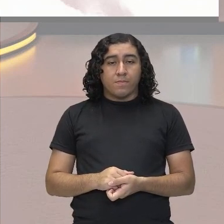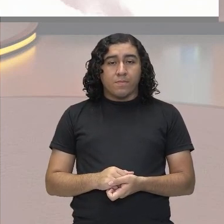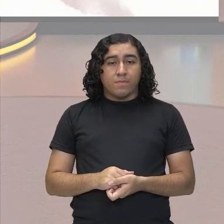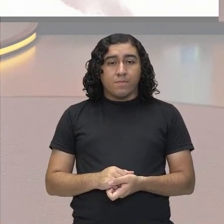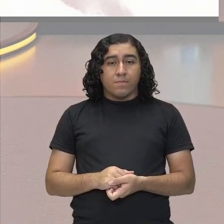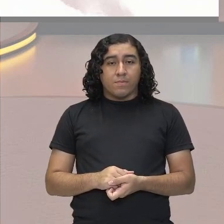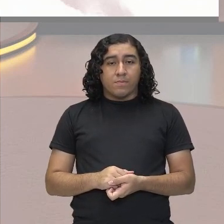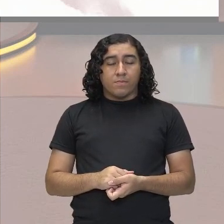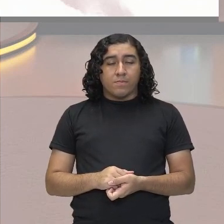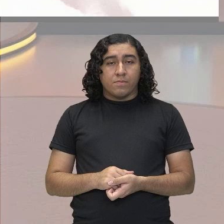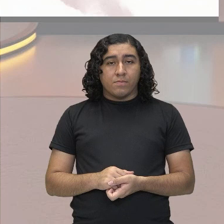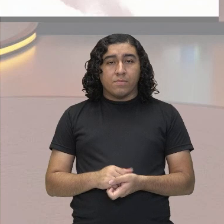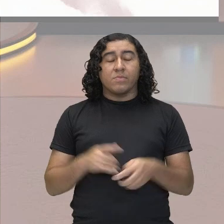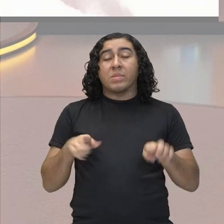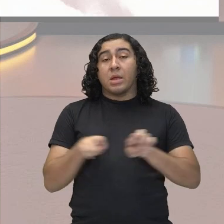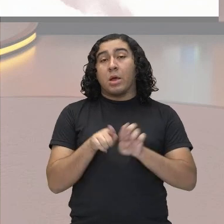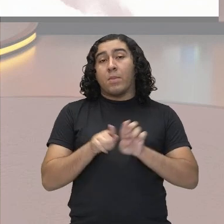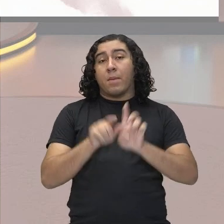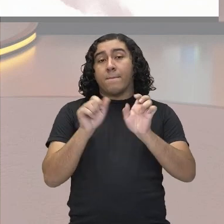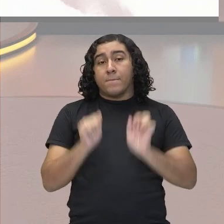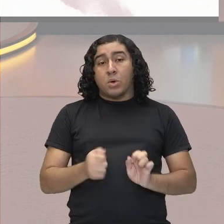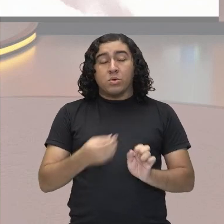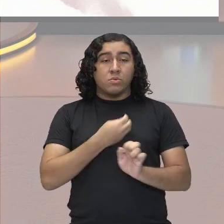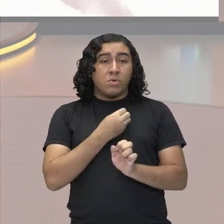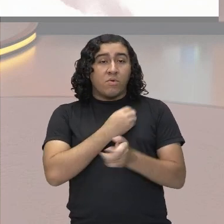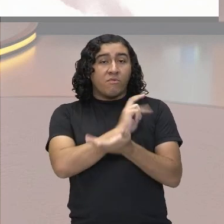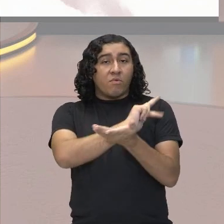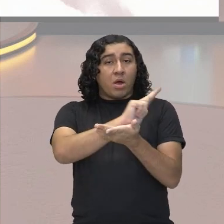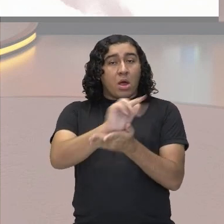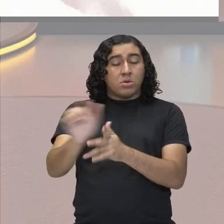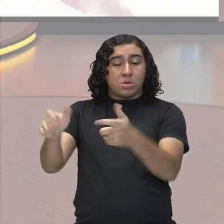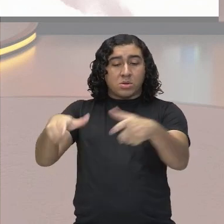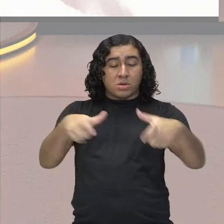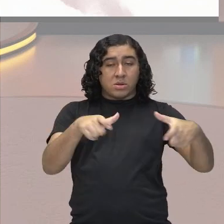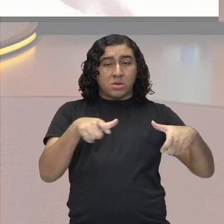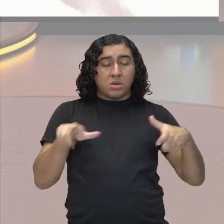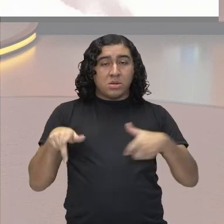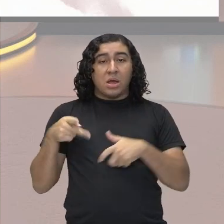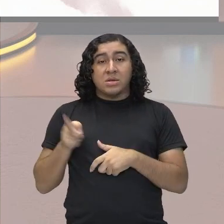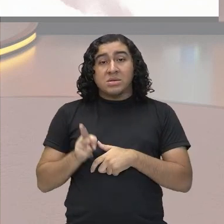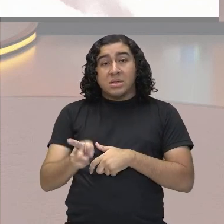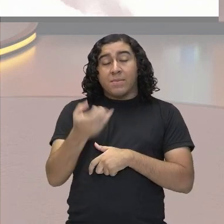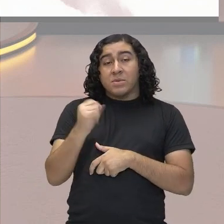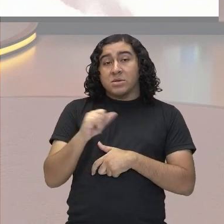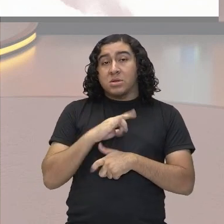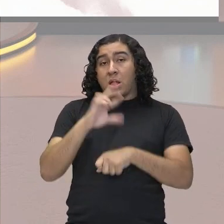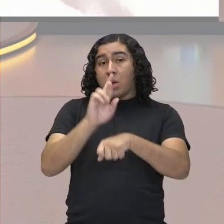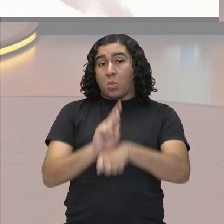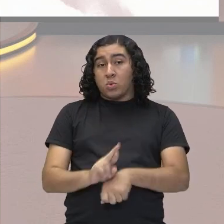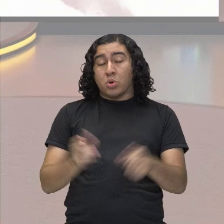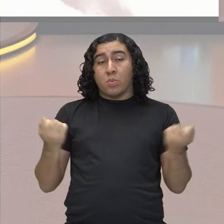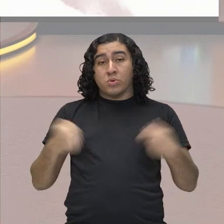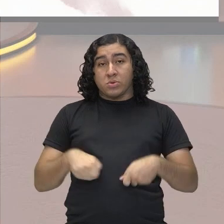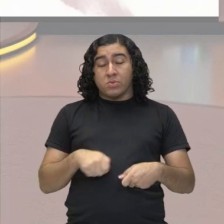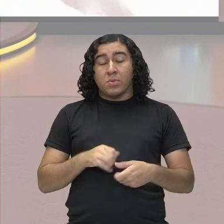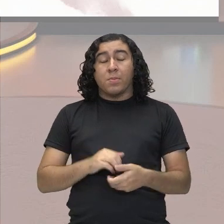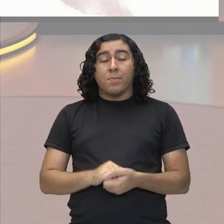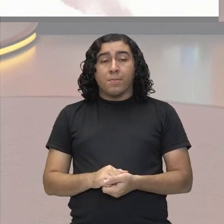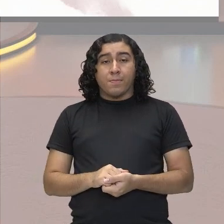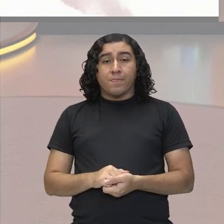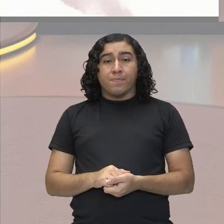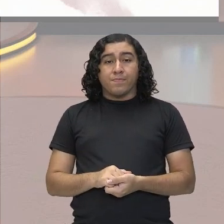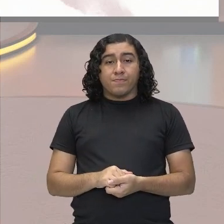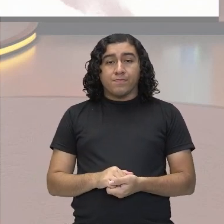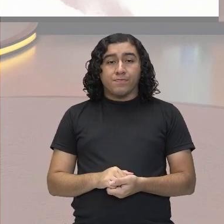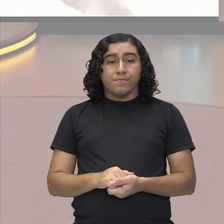e podem viver em vários lugares do mundo sempre quando tem recursos para tal. Olha, esse